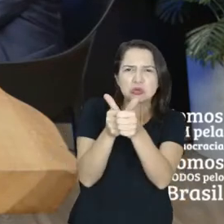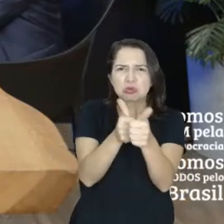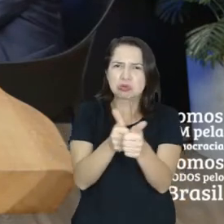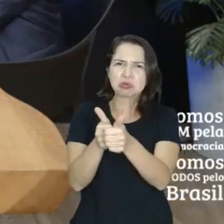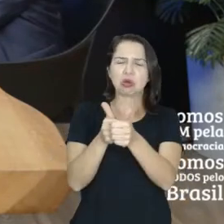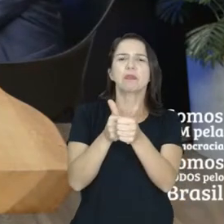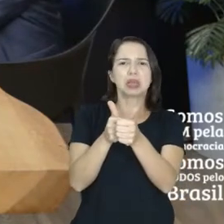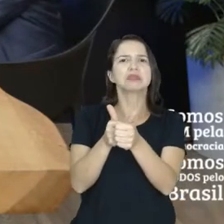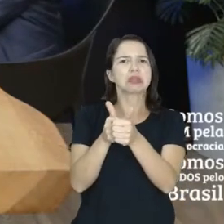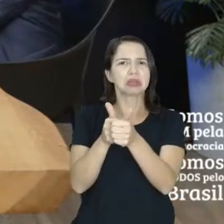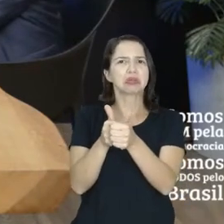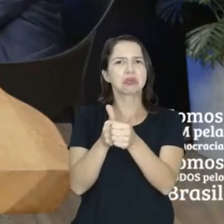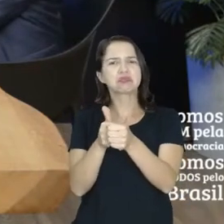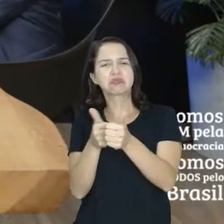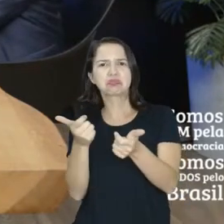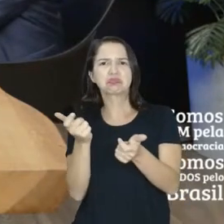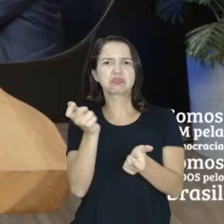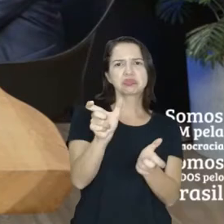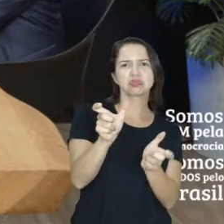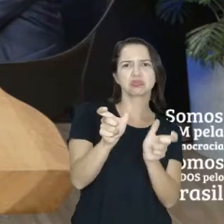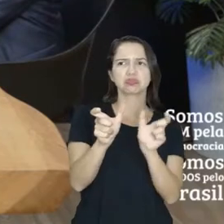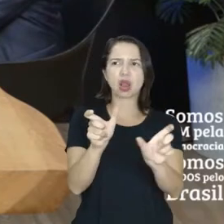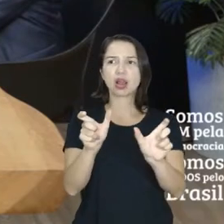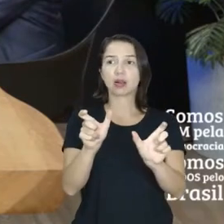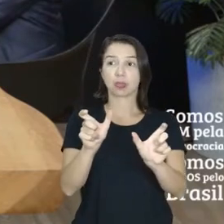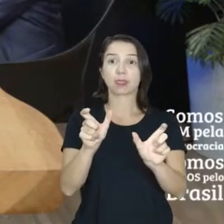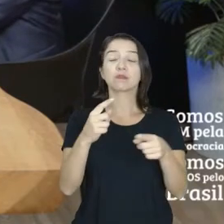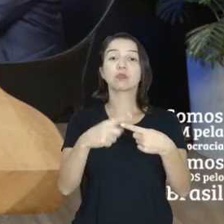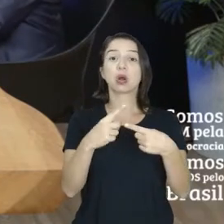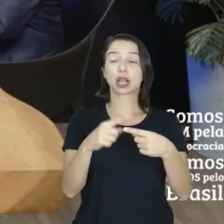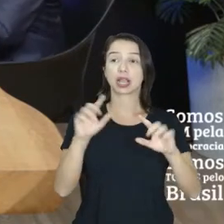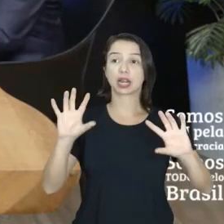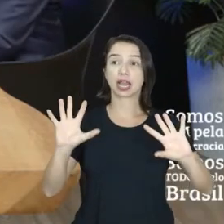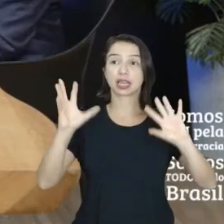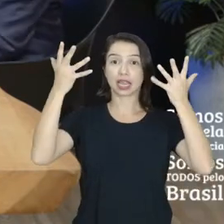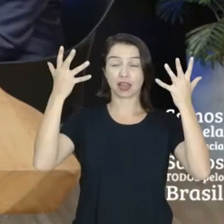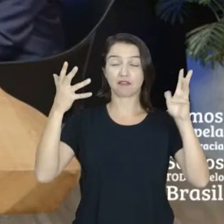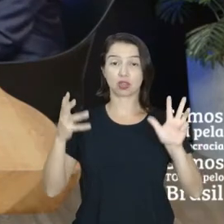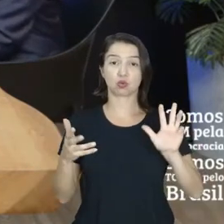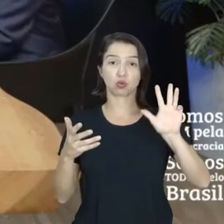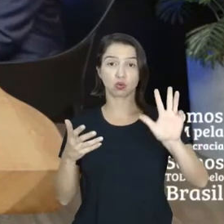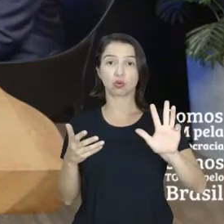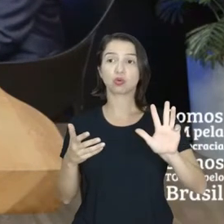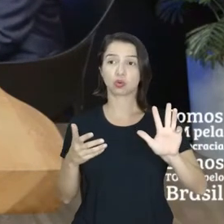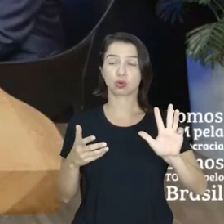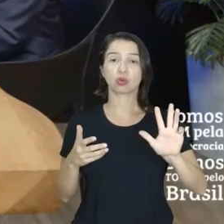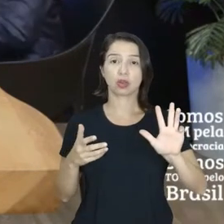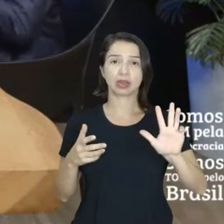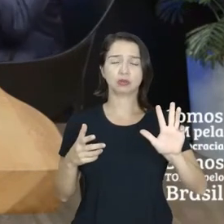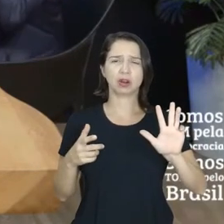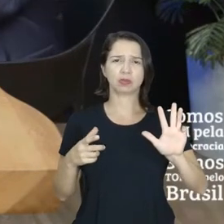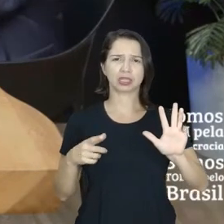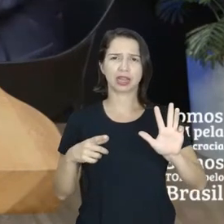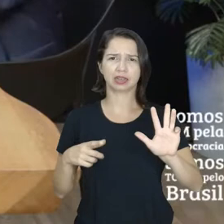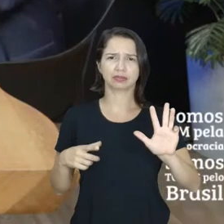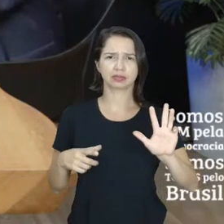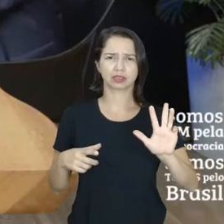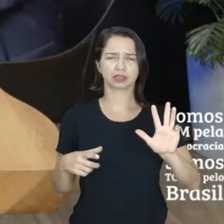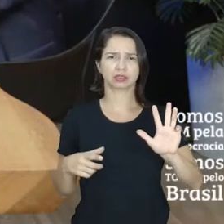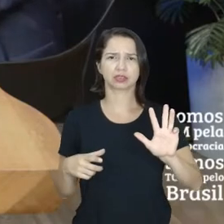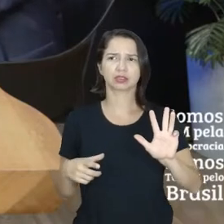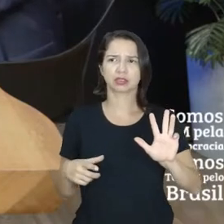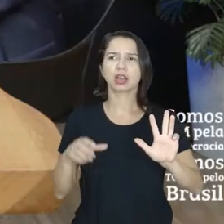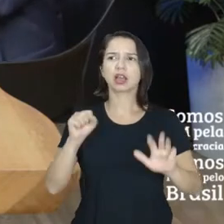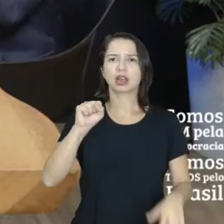estava também no evento, né? São Gonçalo. E o pastor Sérgio Duzilek disse que a igreja deveria pedir perdão. Perdão para o Lula, isso aí. Pastor Sérgio